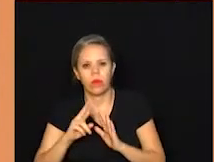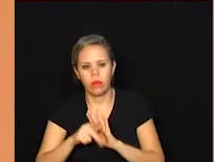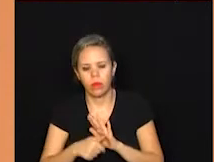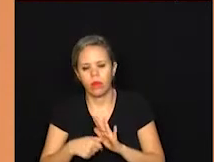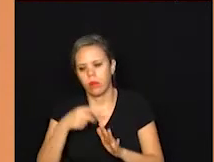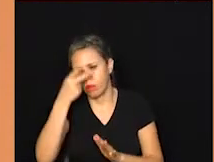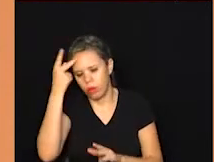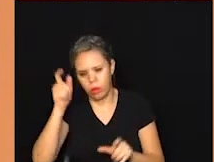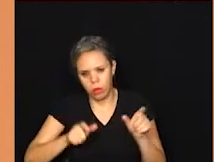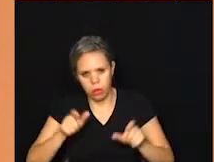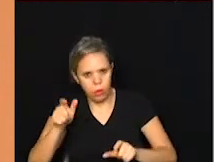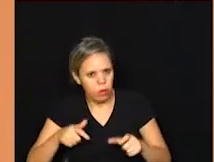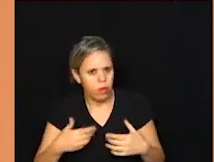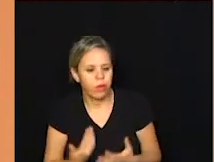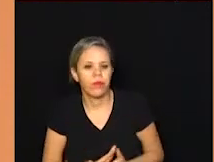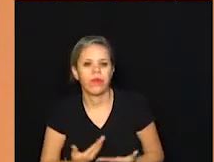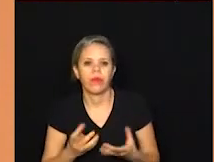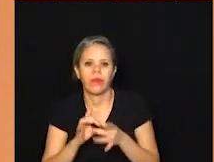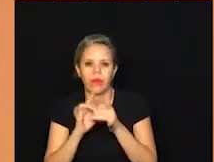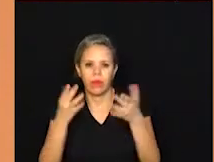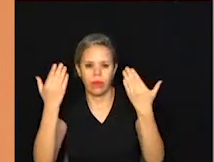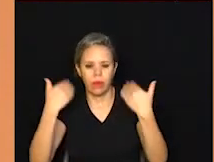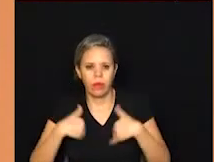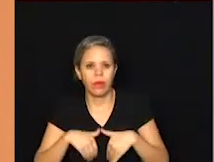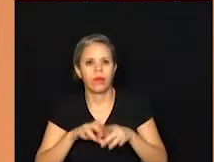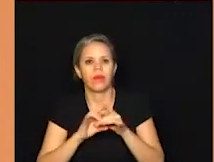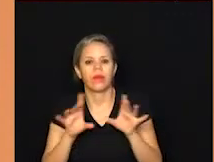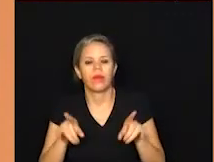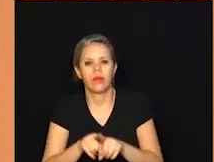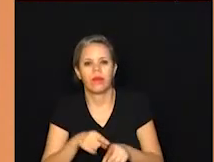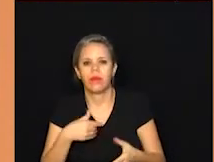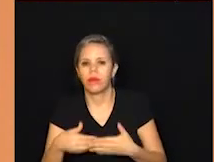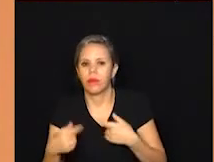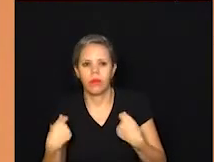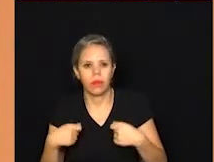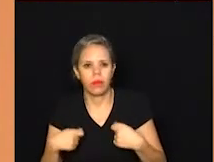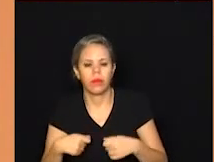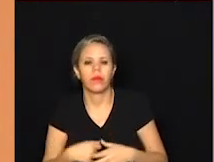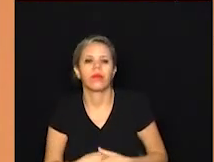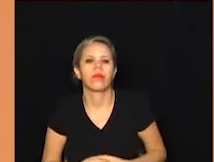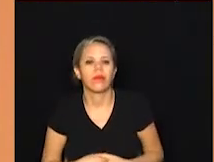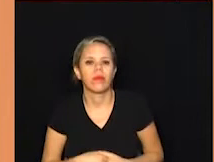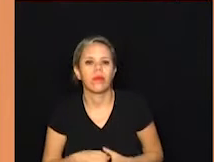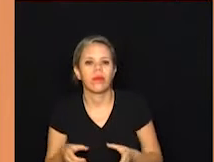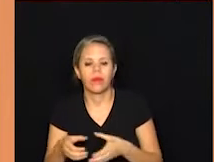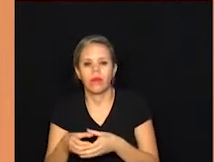mãos. Então, me coloco à disposição aqui também no que for necessário,